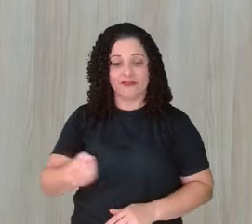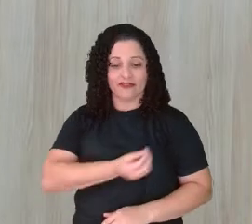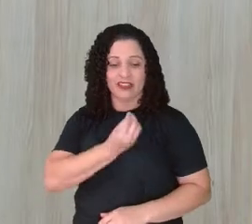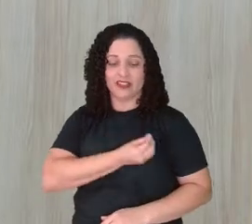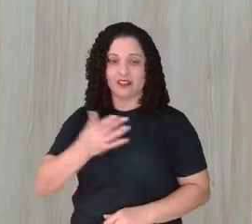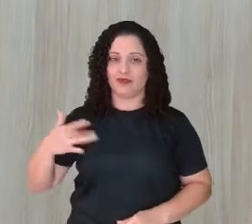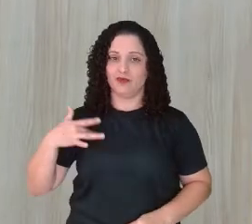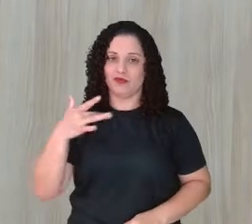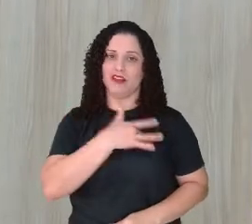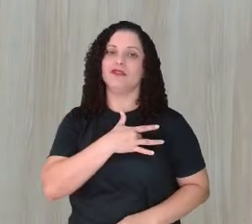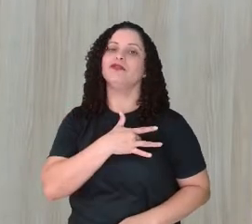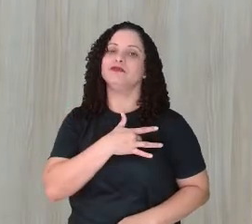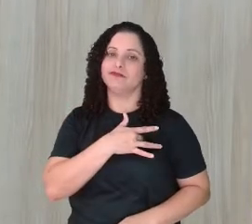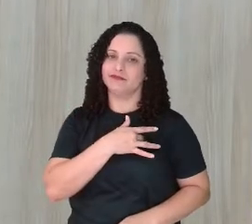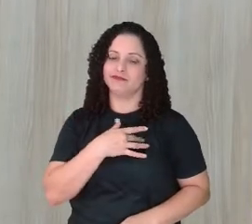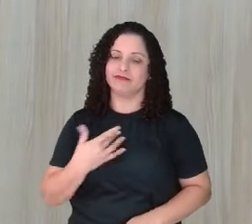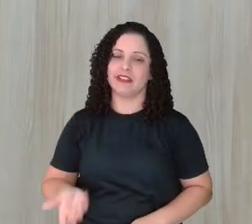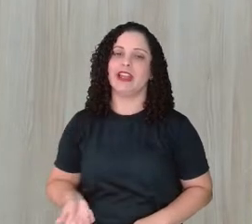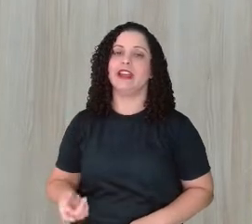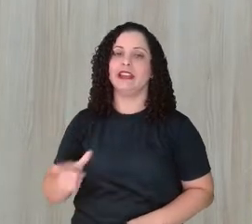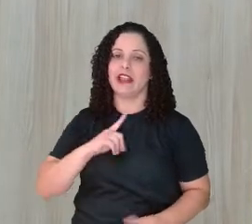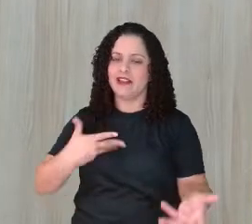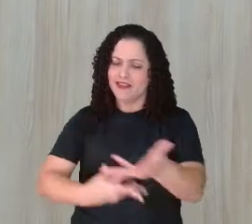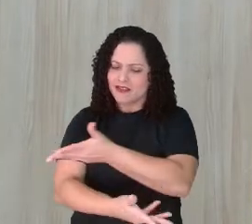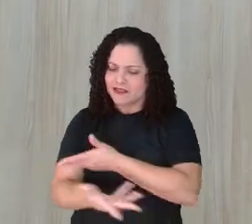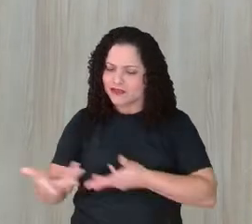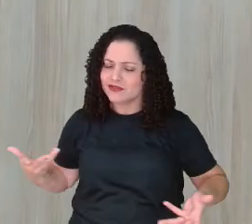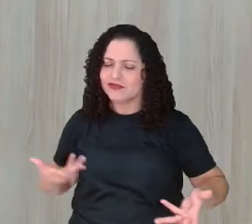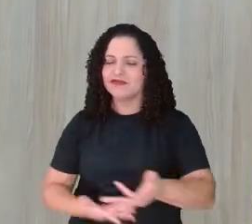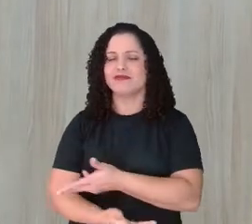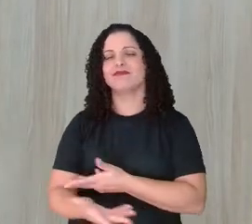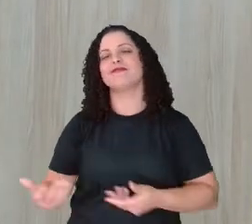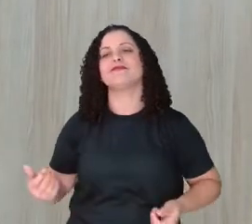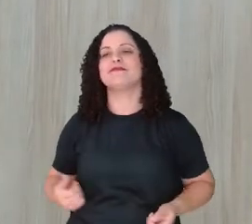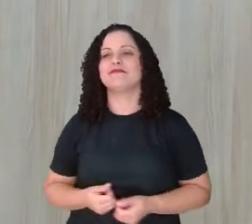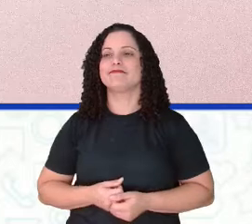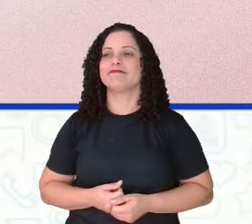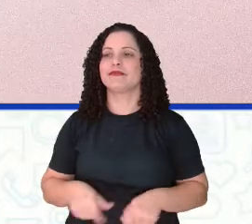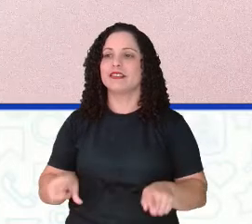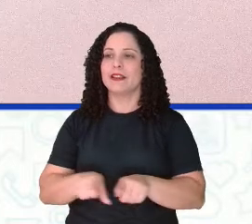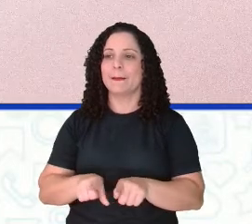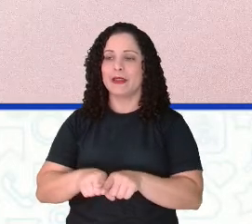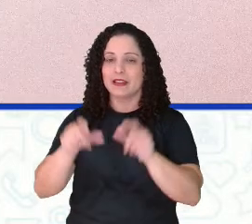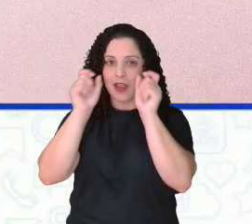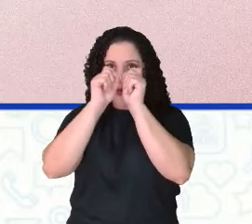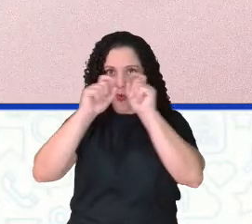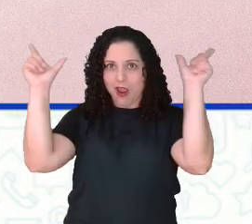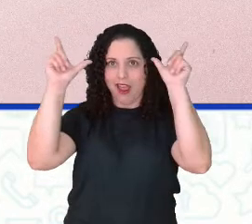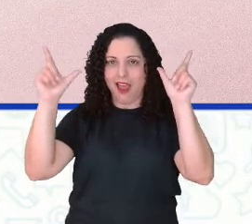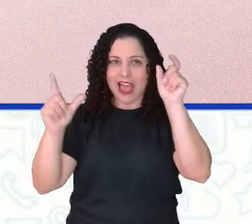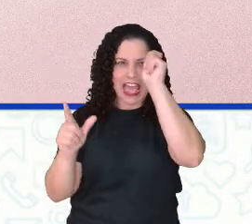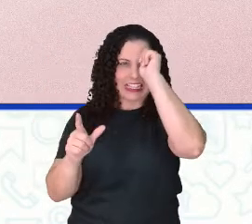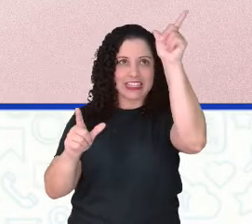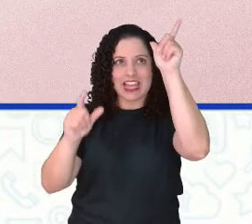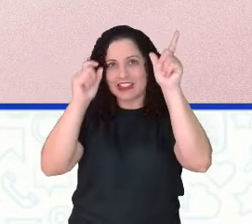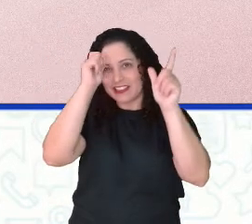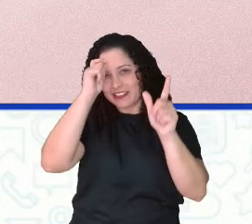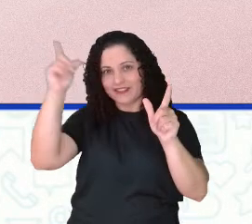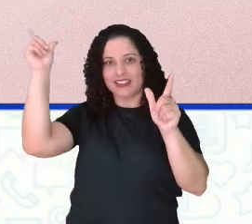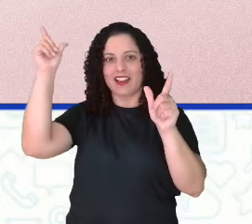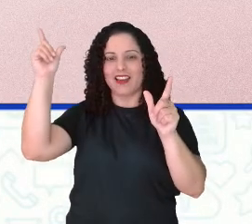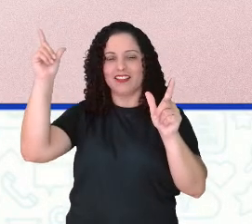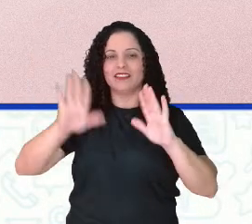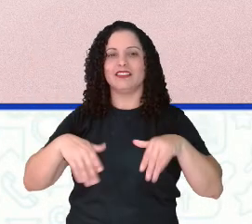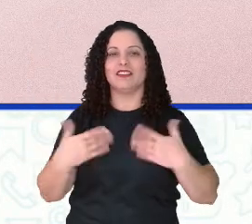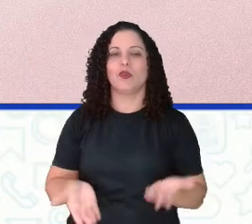porque vida saudável tem muita coisa envolvida. Desperta a criatividade e desenvolve o senso crítico. Quando